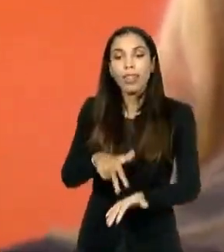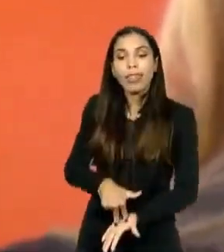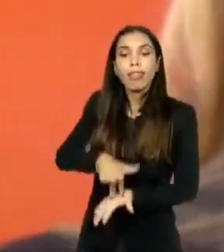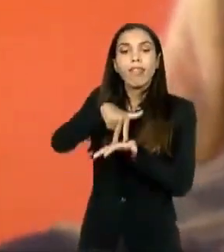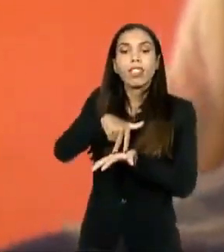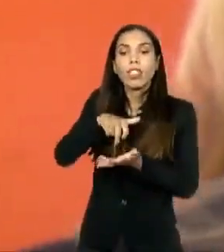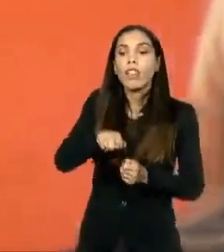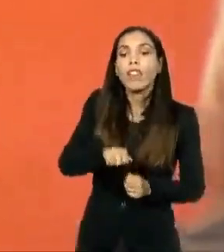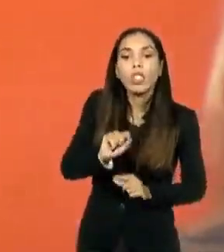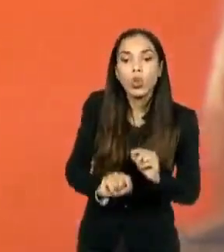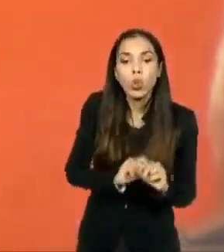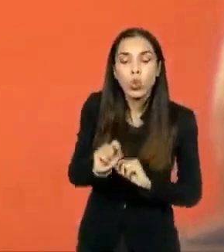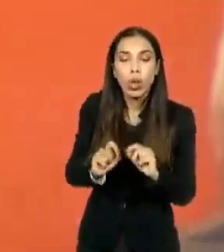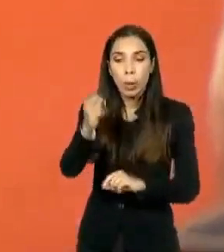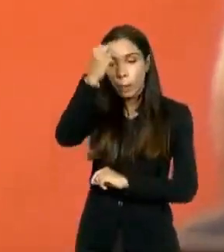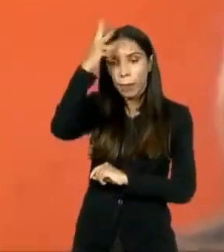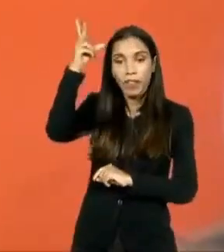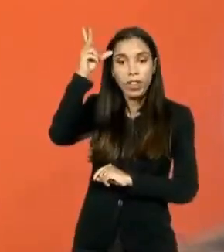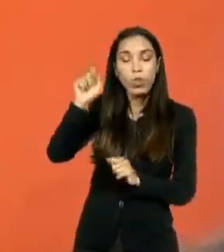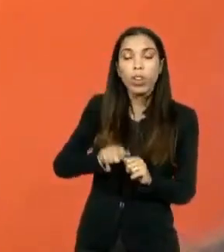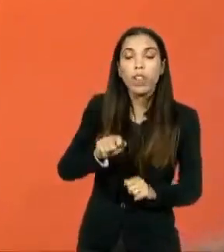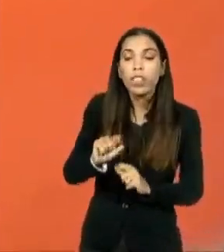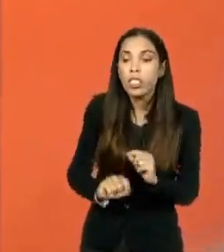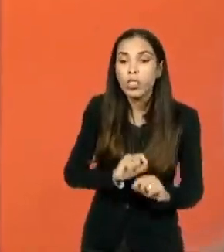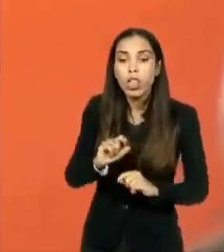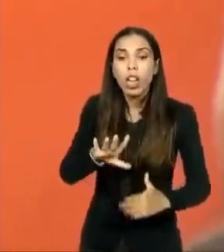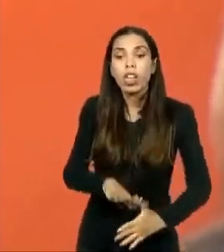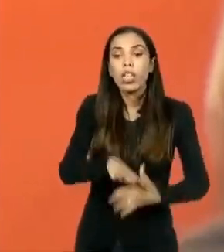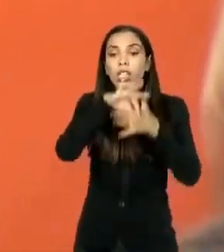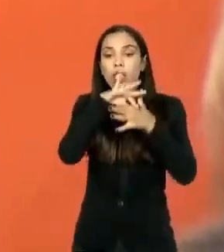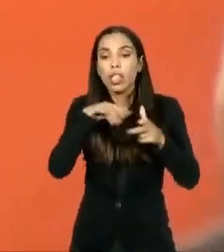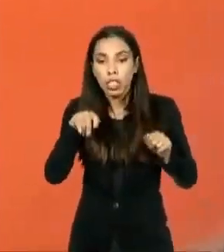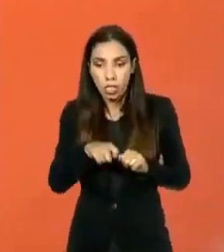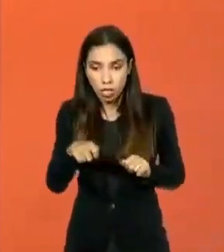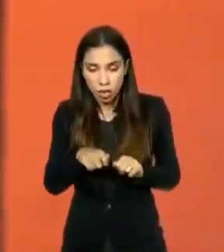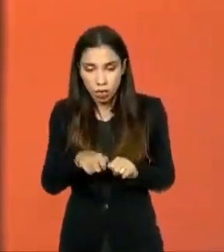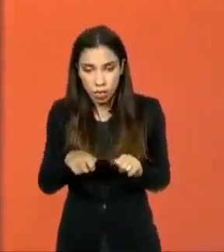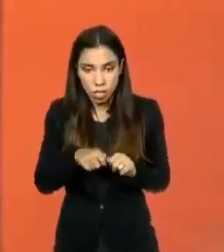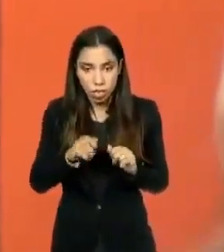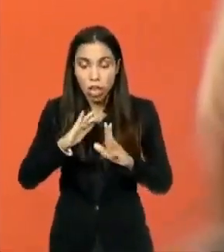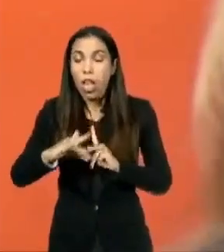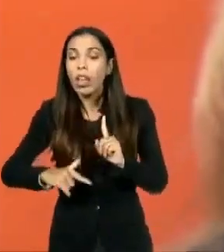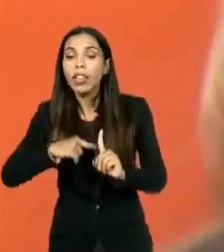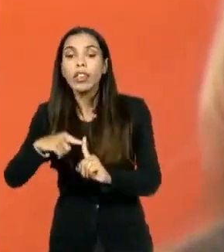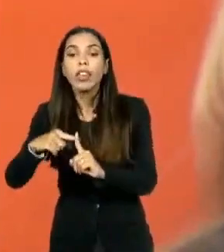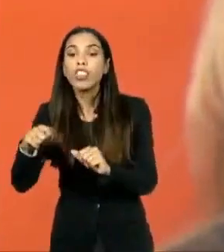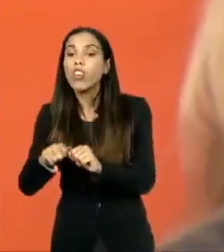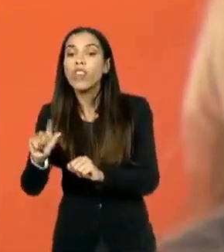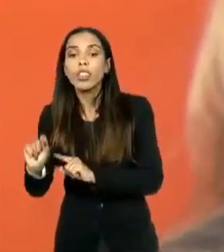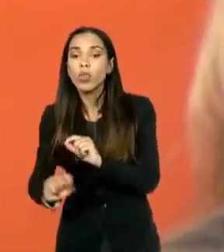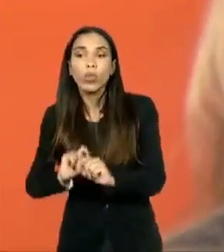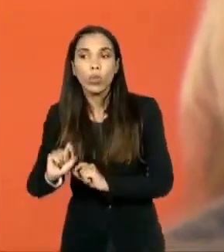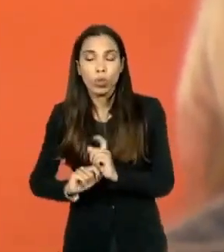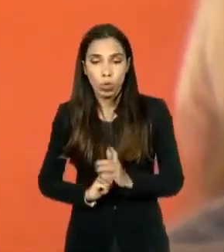o que, que a Prefeitura está fazendo, o que, que as lideranças estão fazendo e o que, que a Igreja está fazendo. Aí,